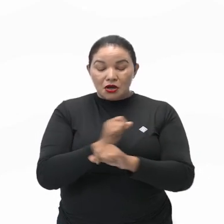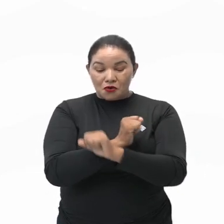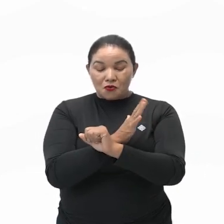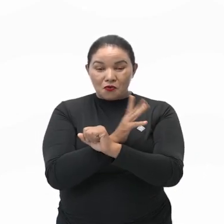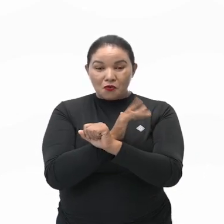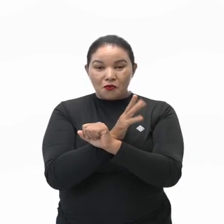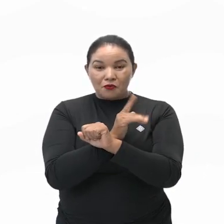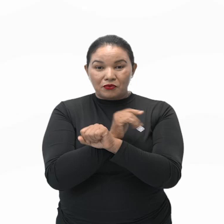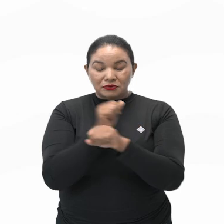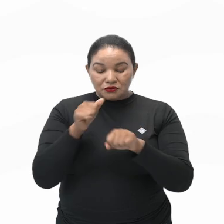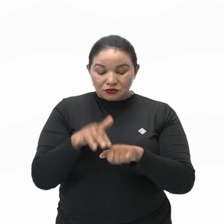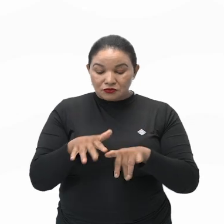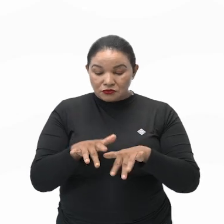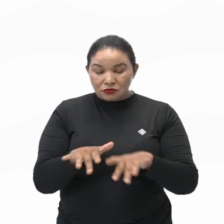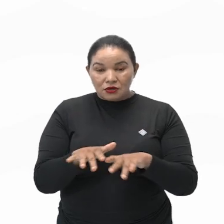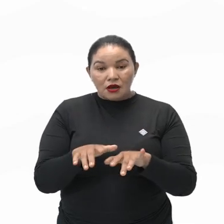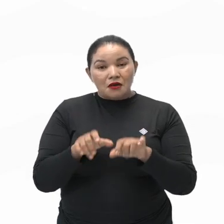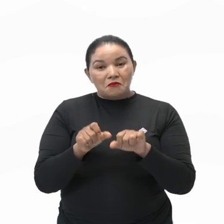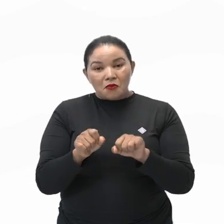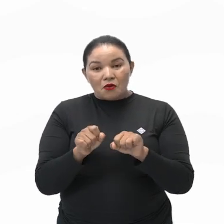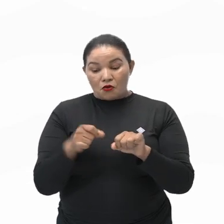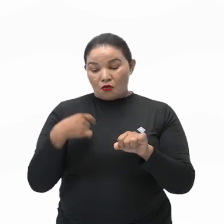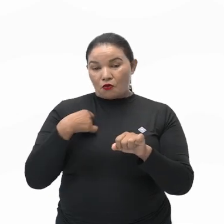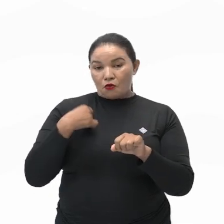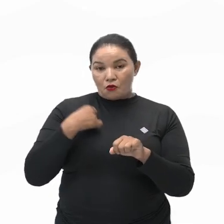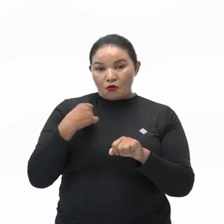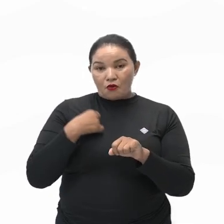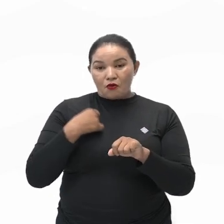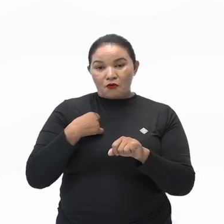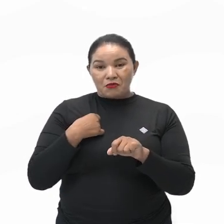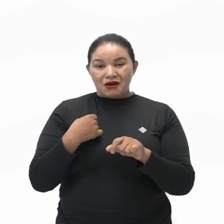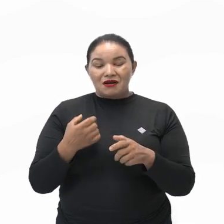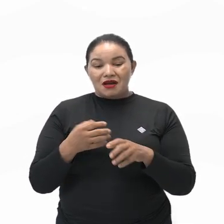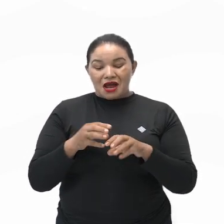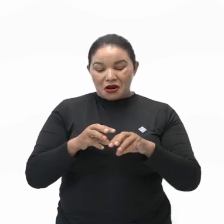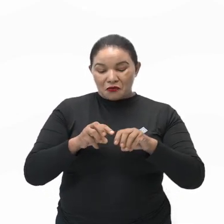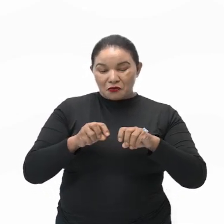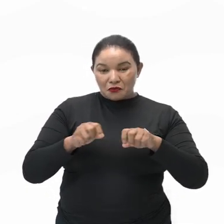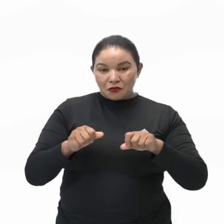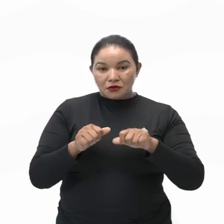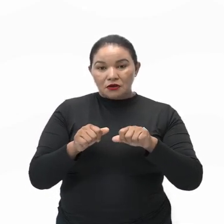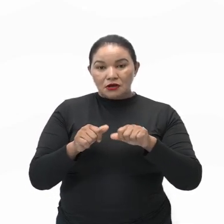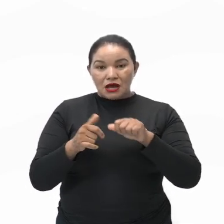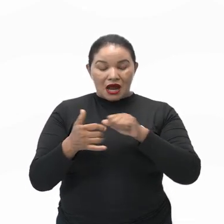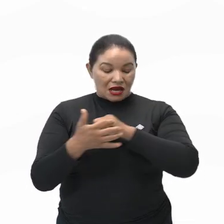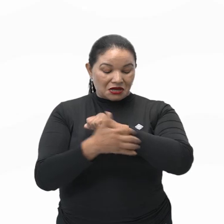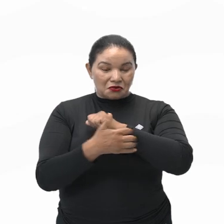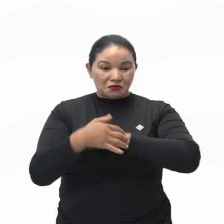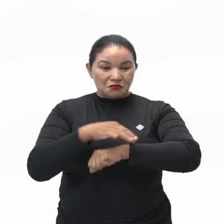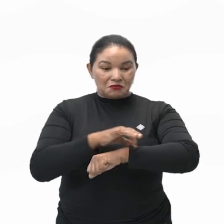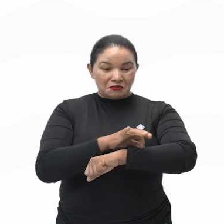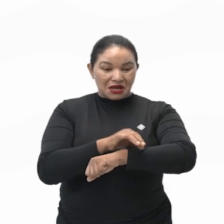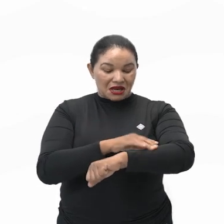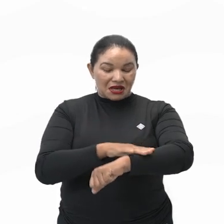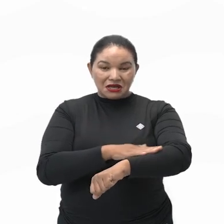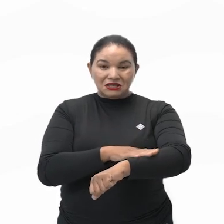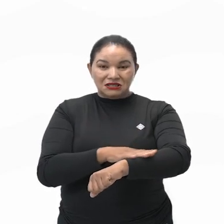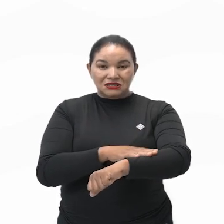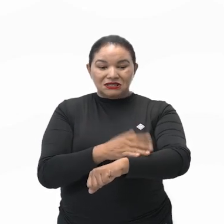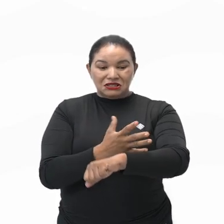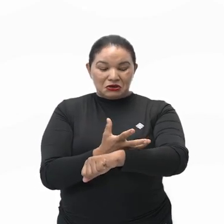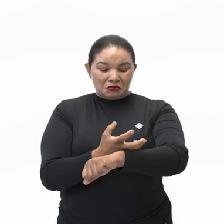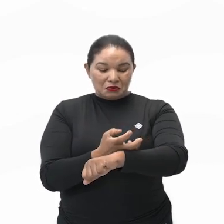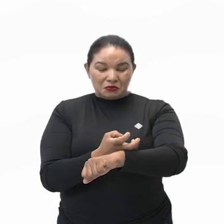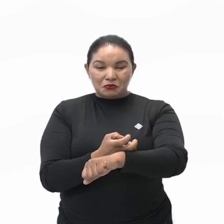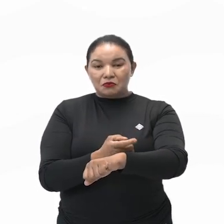onde cair, ele pode correr uma roupa. Ele pode, se for na pele, dar queimaduras de níveis